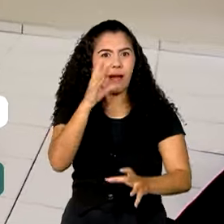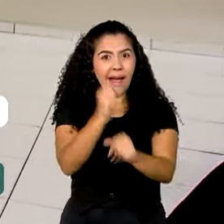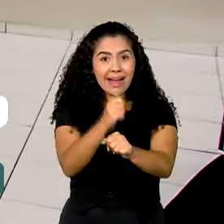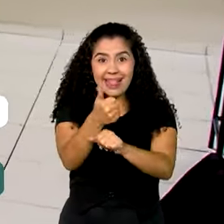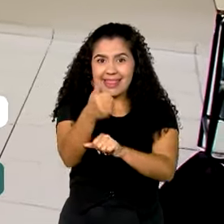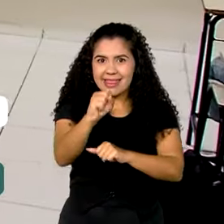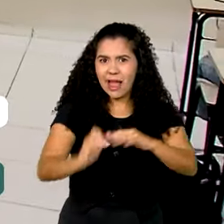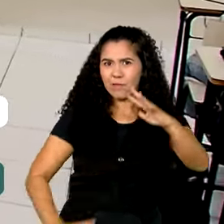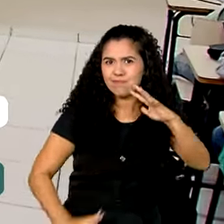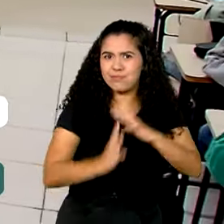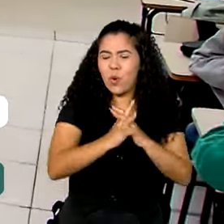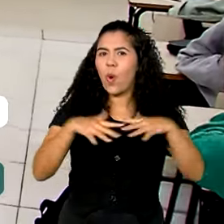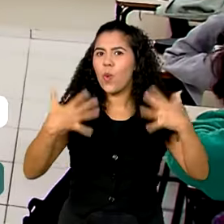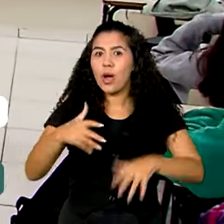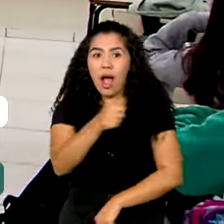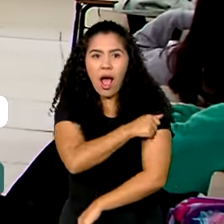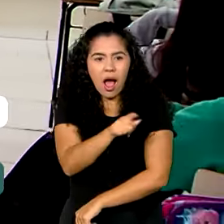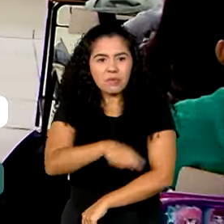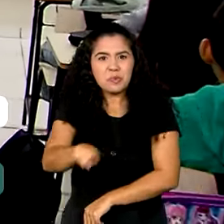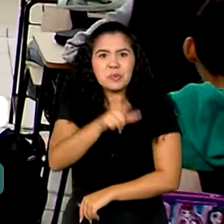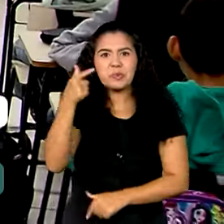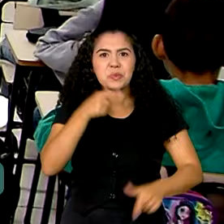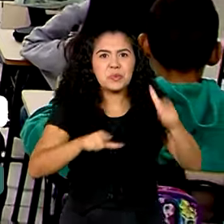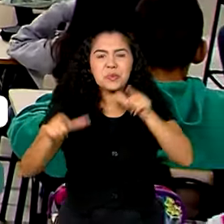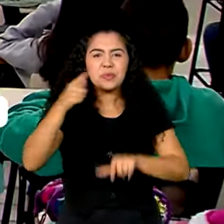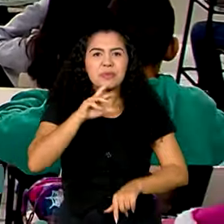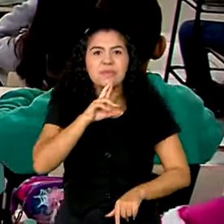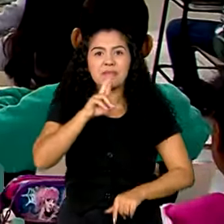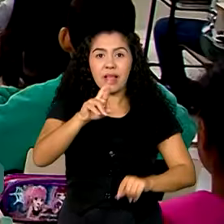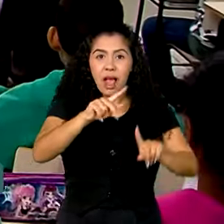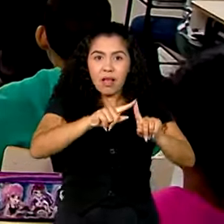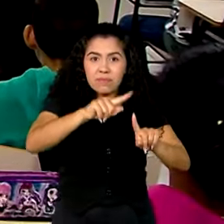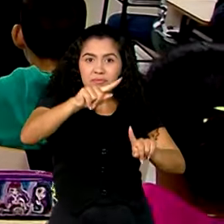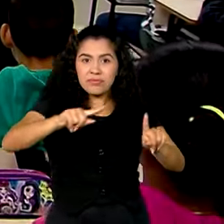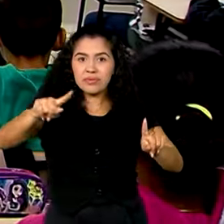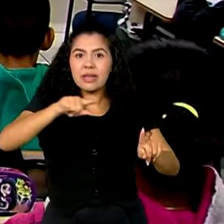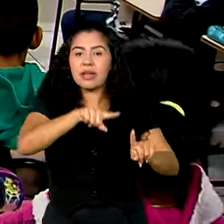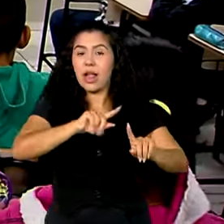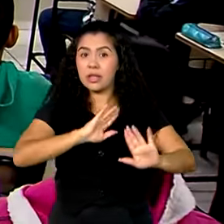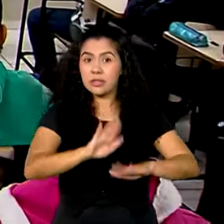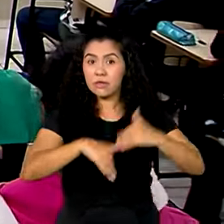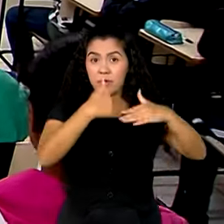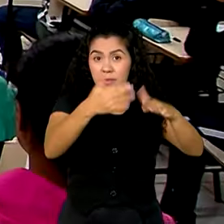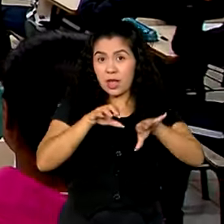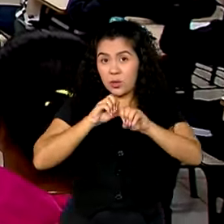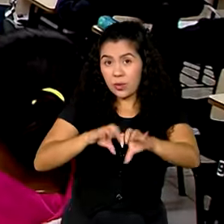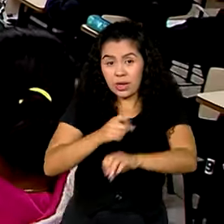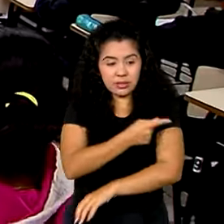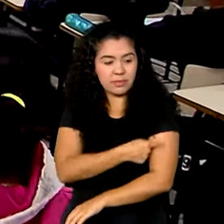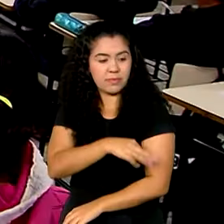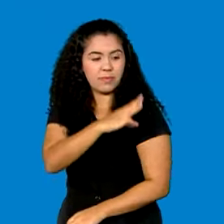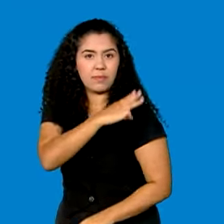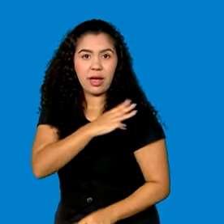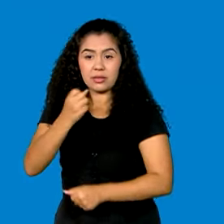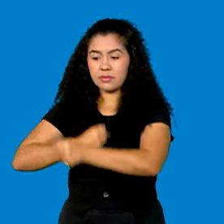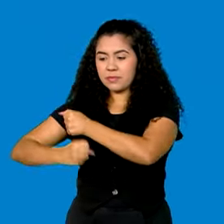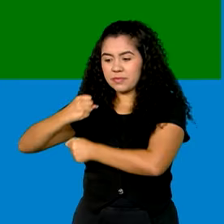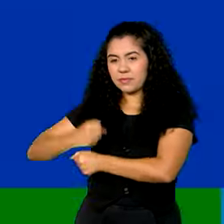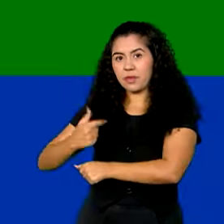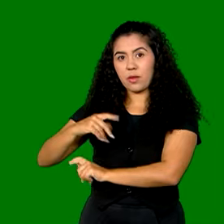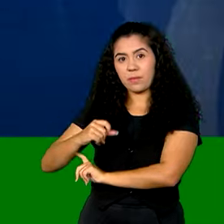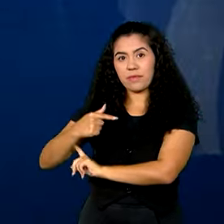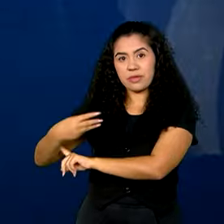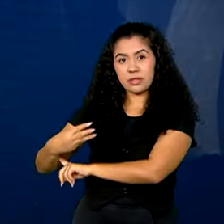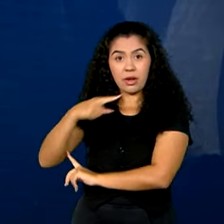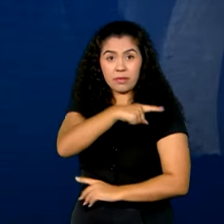dos estudantes teve a maior pontuação no IDEB, o Índice de Desenvolvimento da Educação Básica de 2023. Em todo